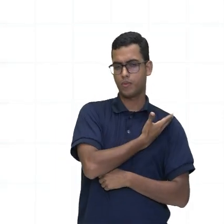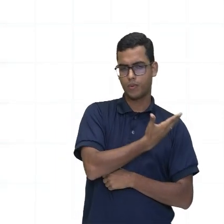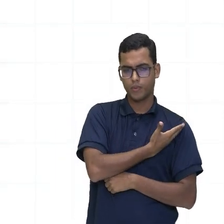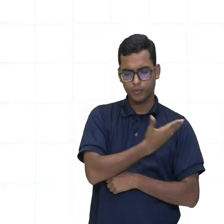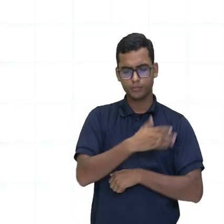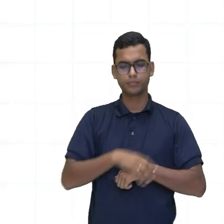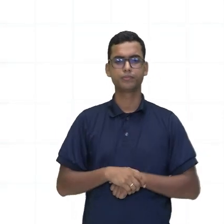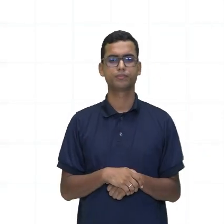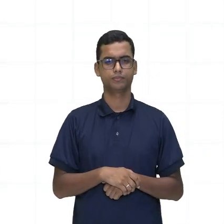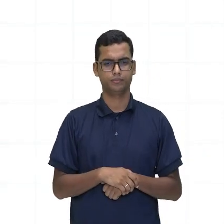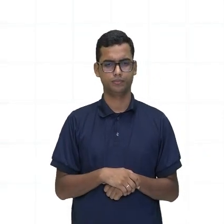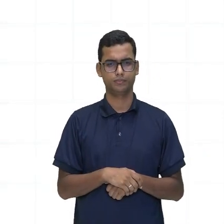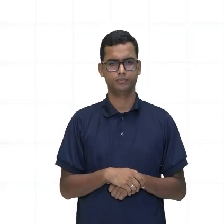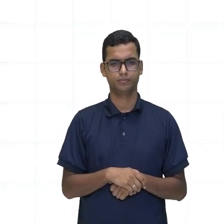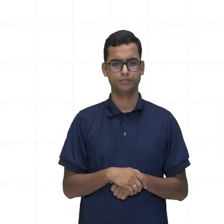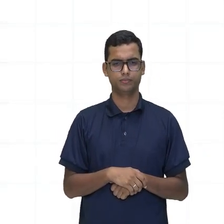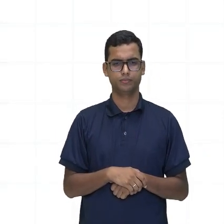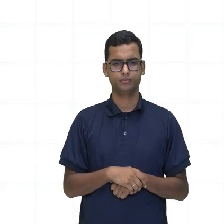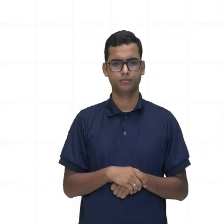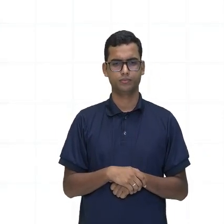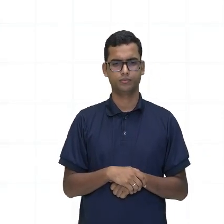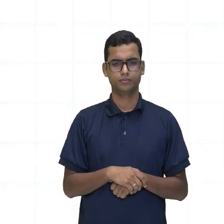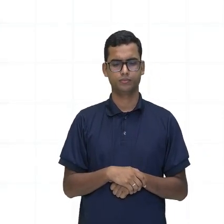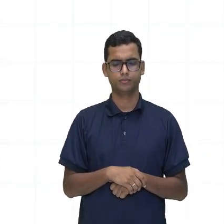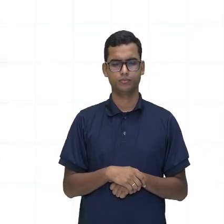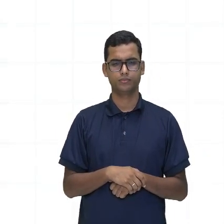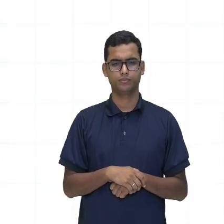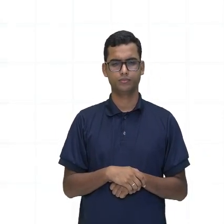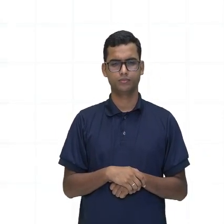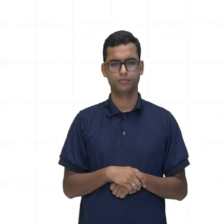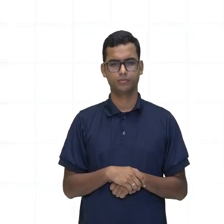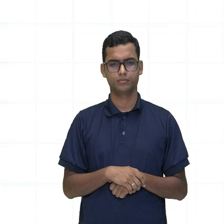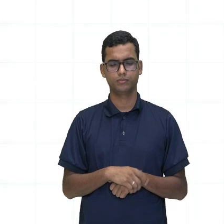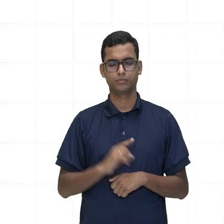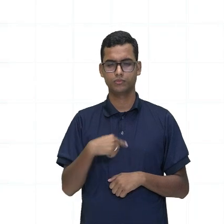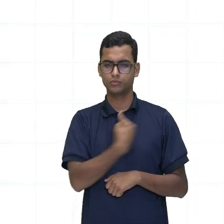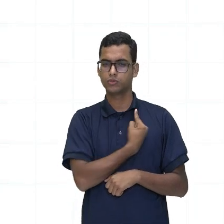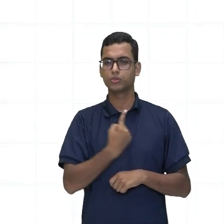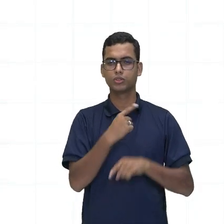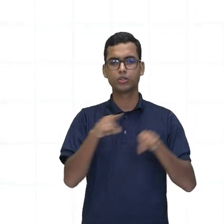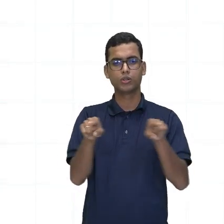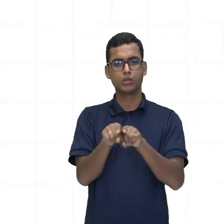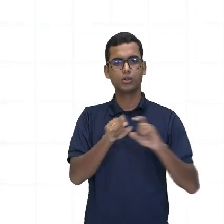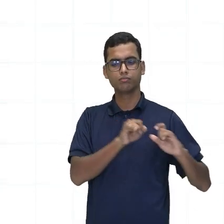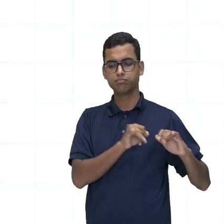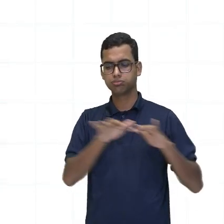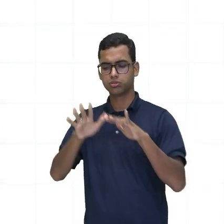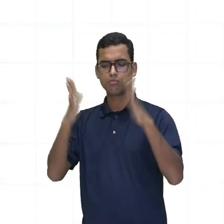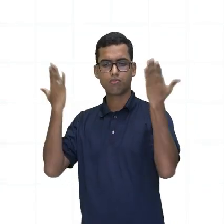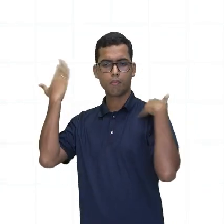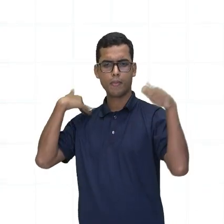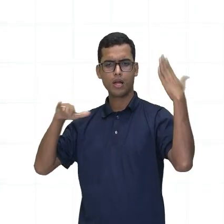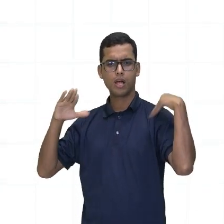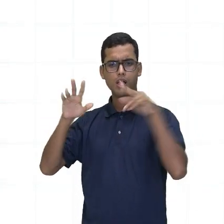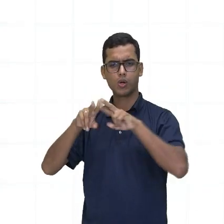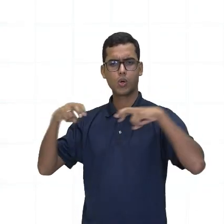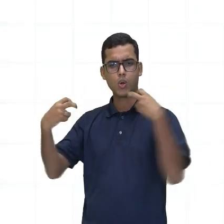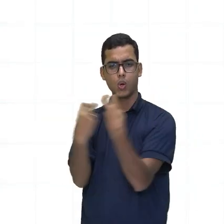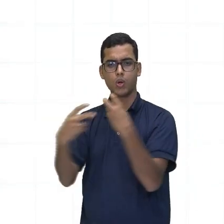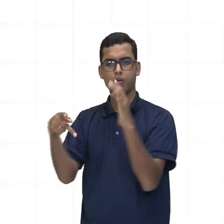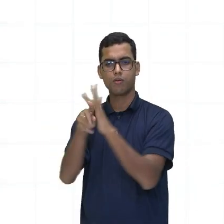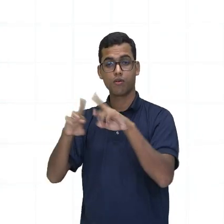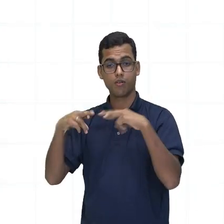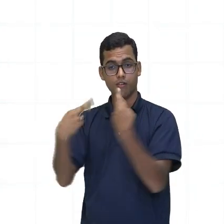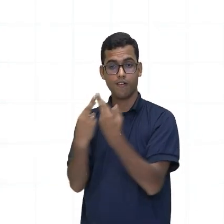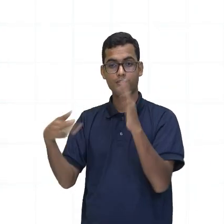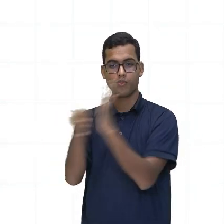ou sai com a família à noite, tá bom? Se reúne com a família à noite. What do you picture? Então, o que você pode